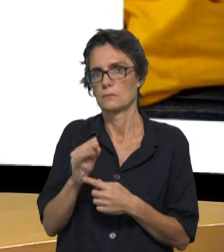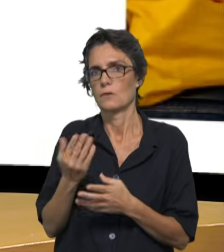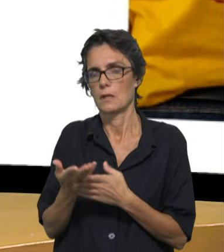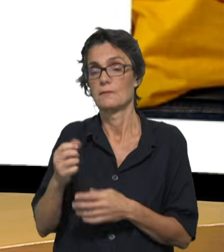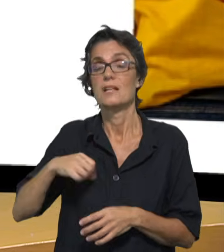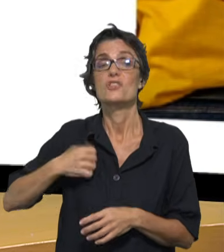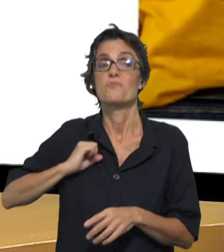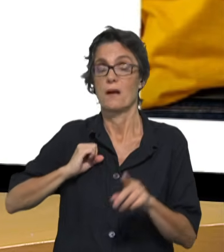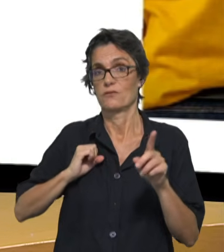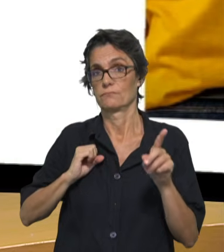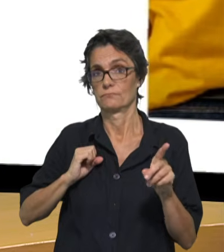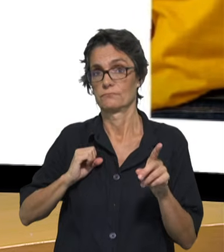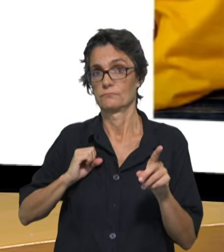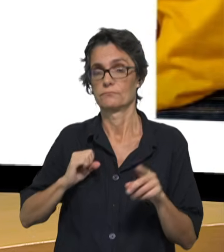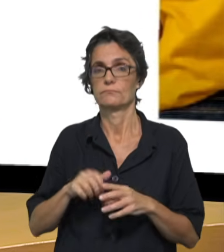Espanha. Por exemplo,